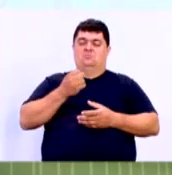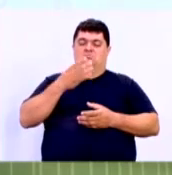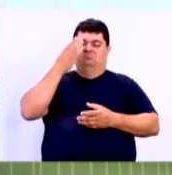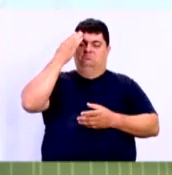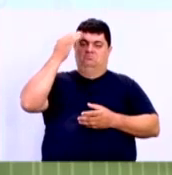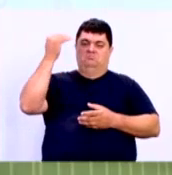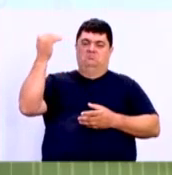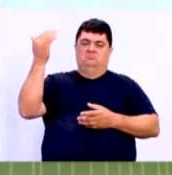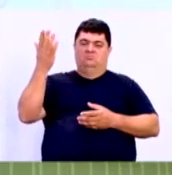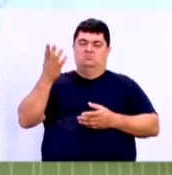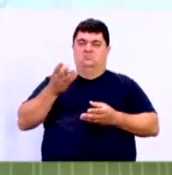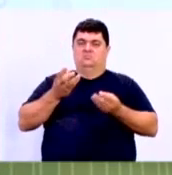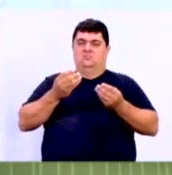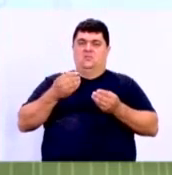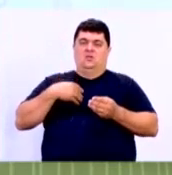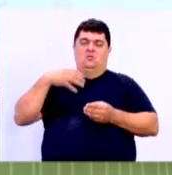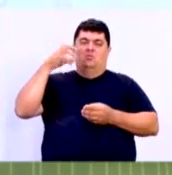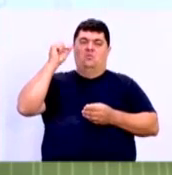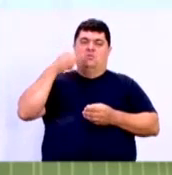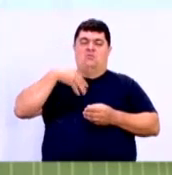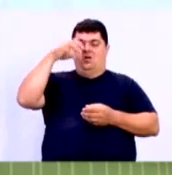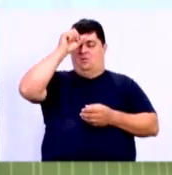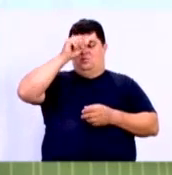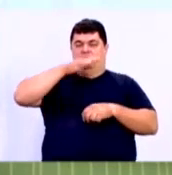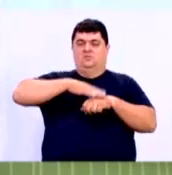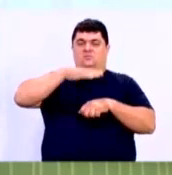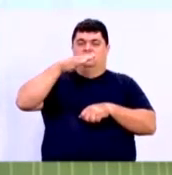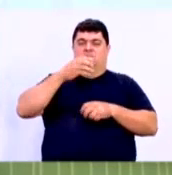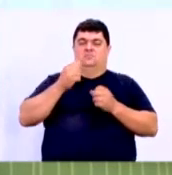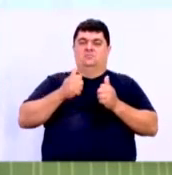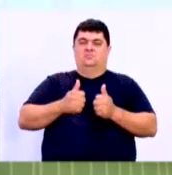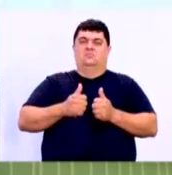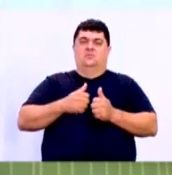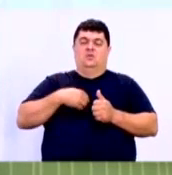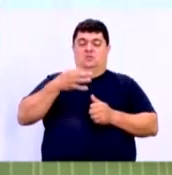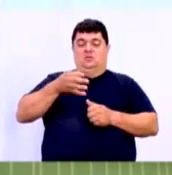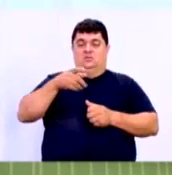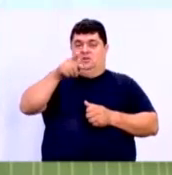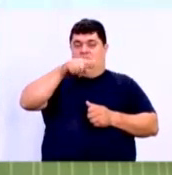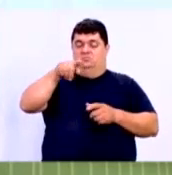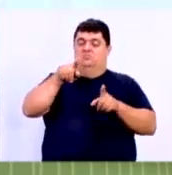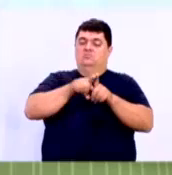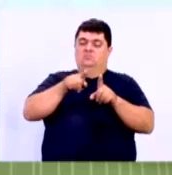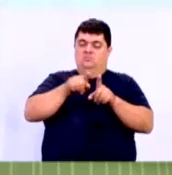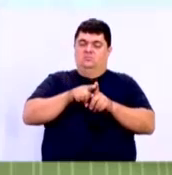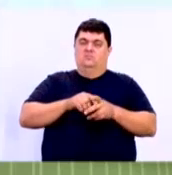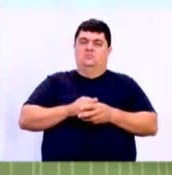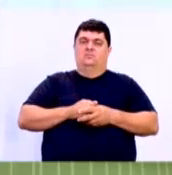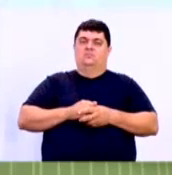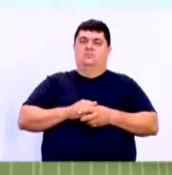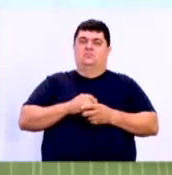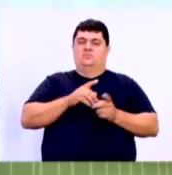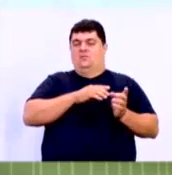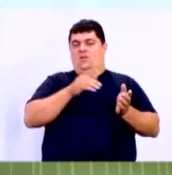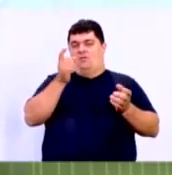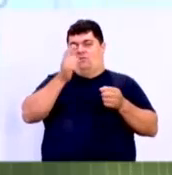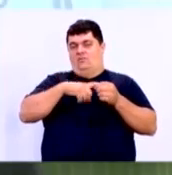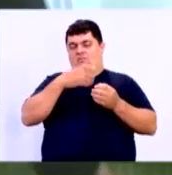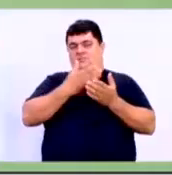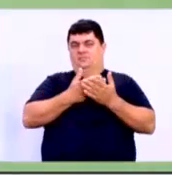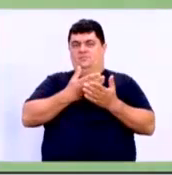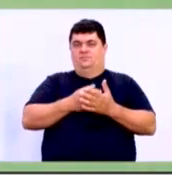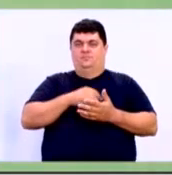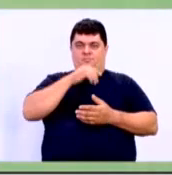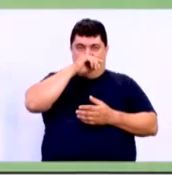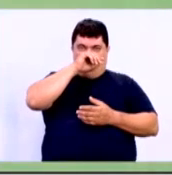sabedoria, esse professor. Cada vez que eu escuto, eu aprendo um pouco mais com ele. E eu tenho certeza que você também. Mas chega de papo, vamos voltar.